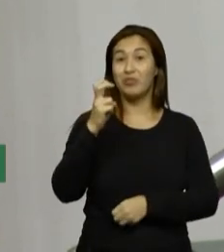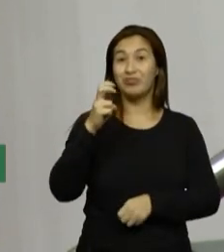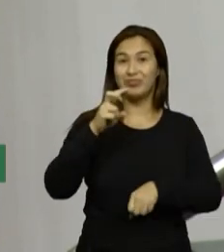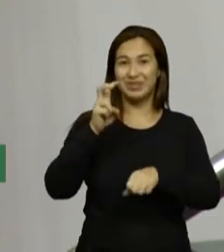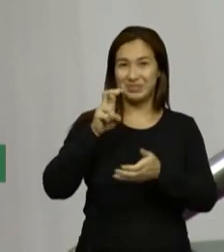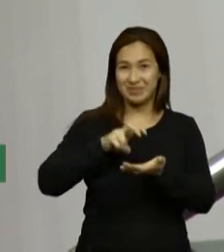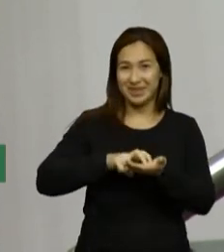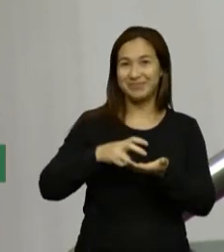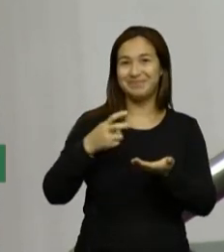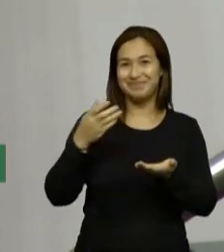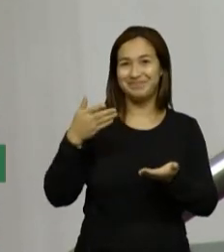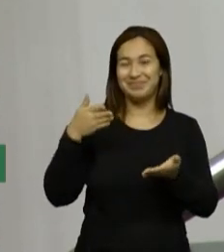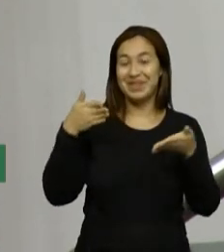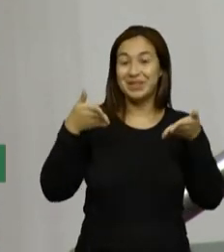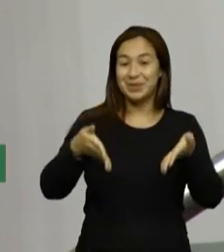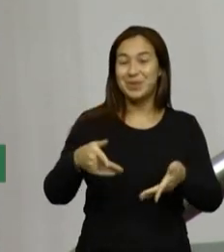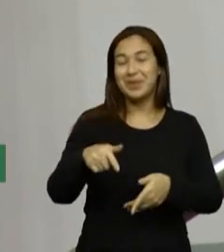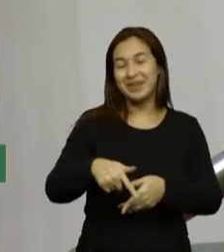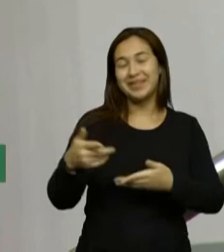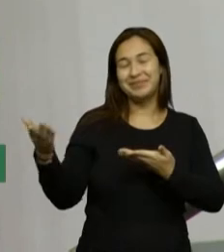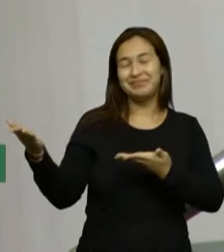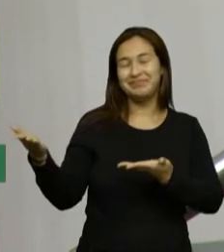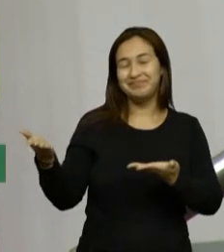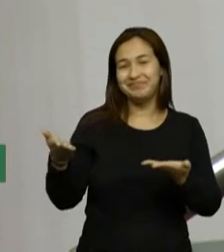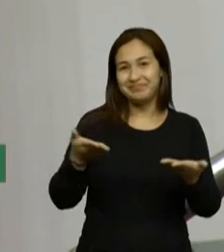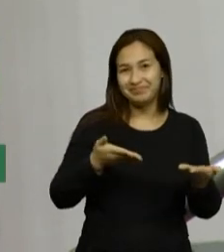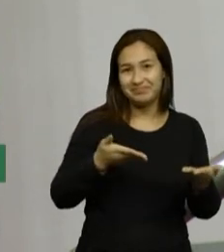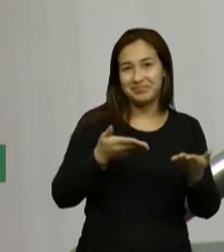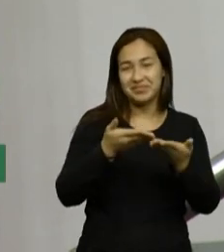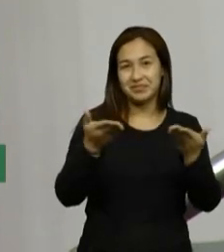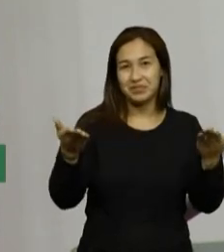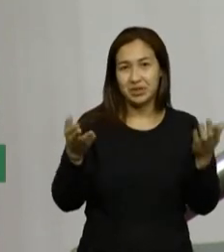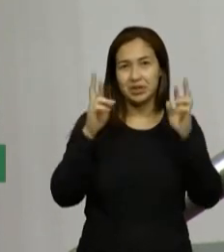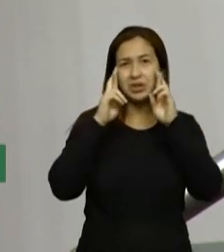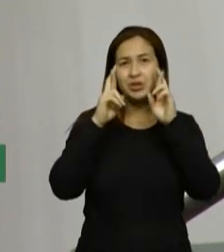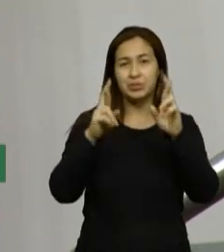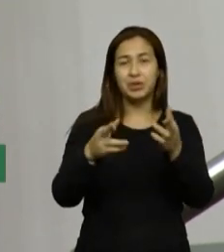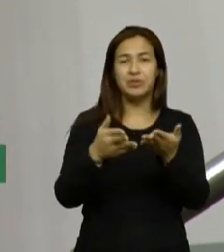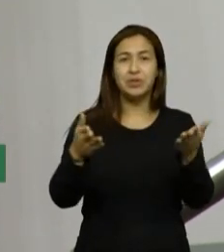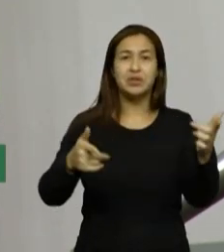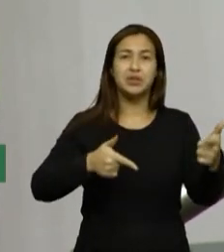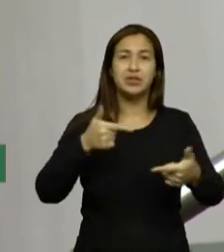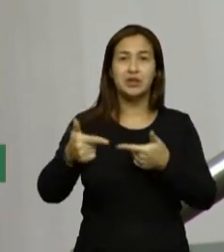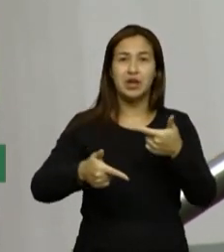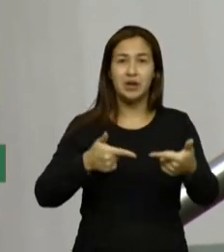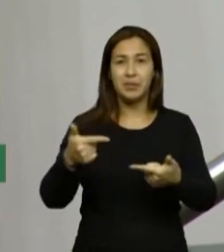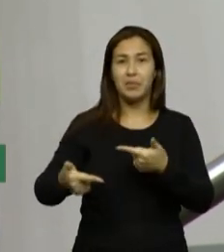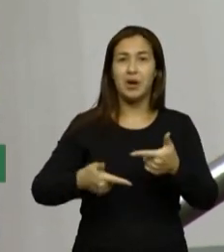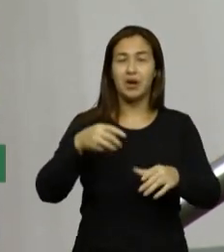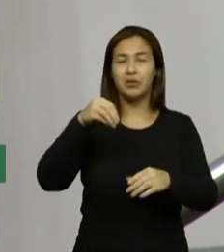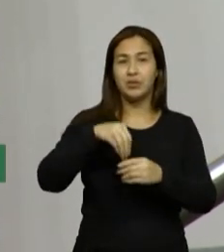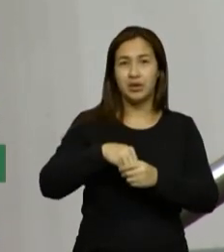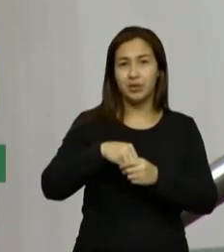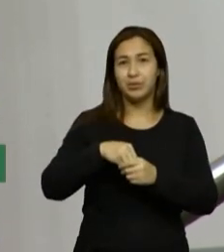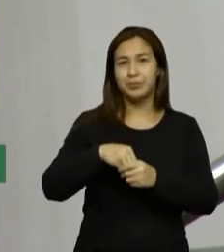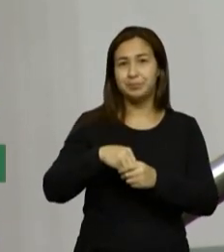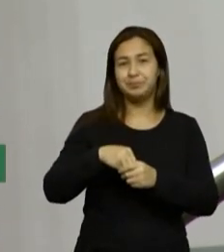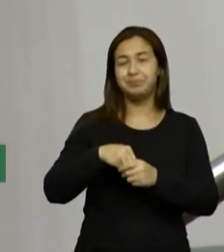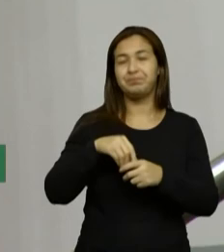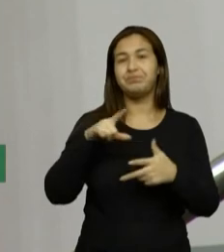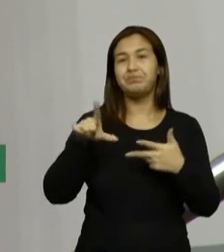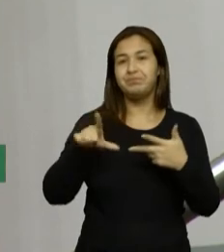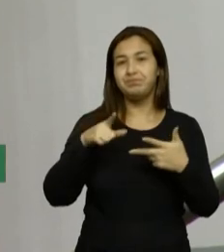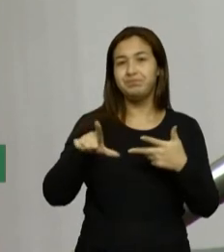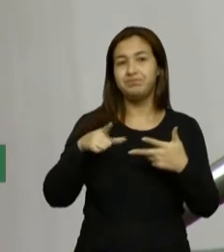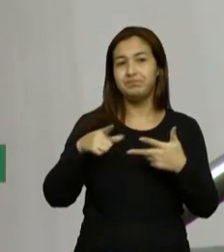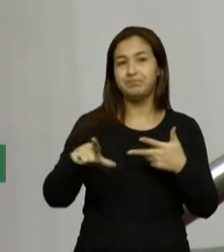que nós temos um respeito muito grande pelo trabalho que vocês fazem à frente do Legislativo catarinense. Da mesma forma que